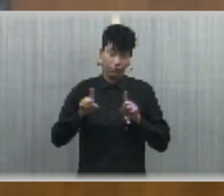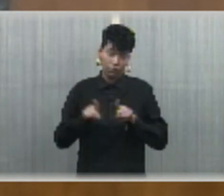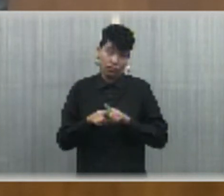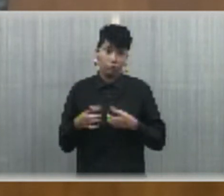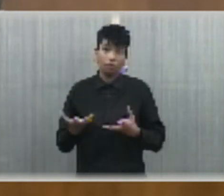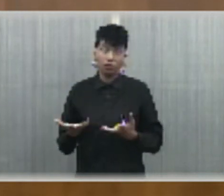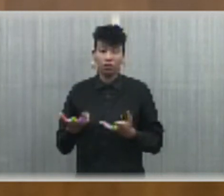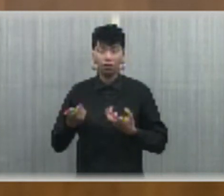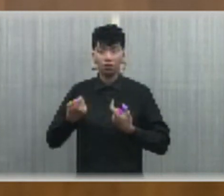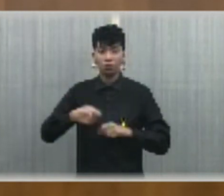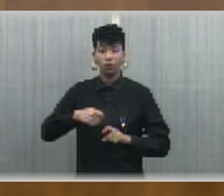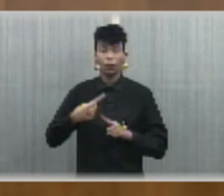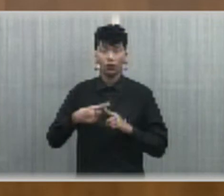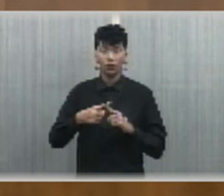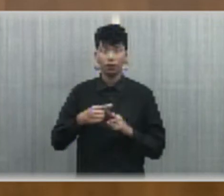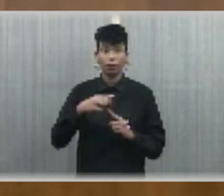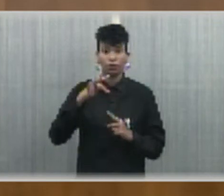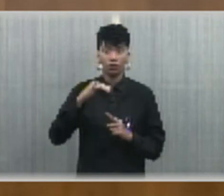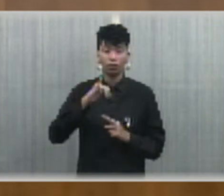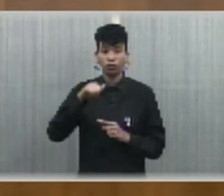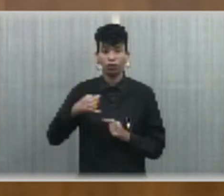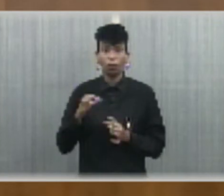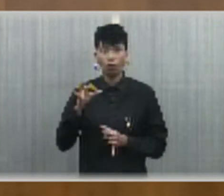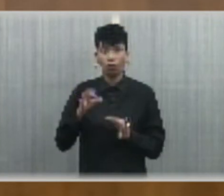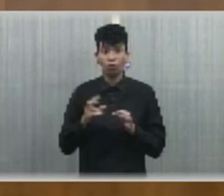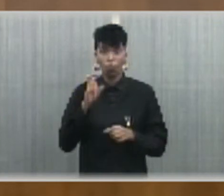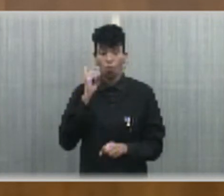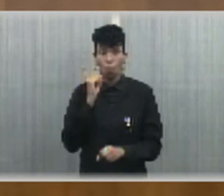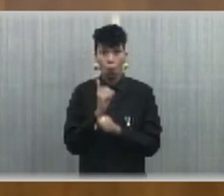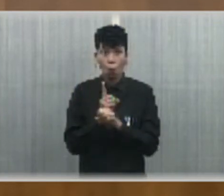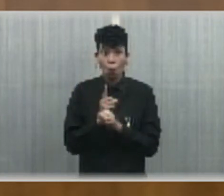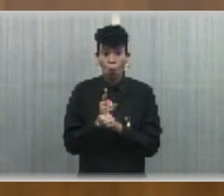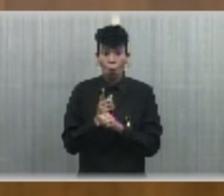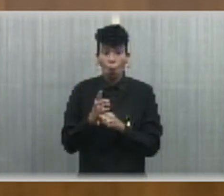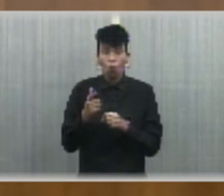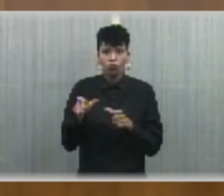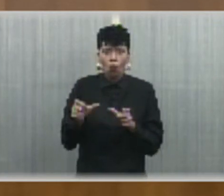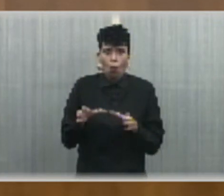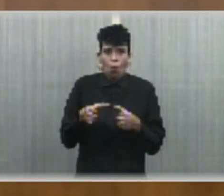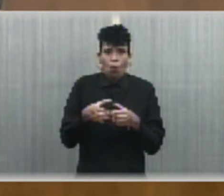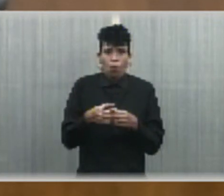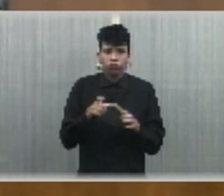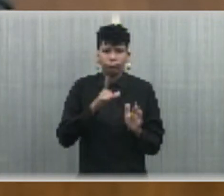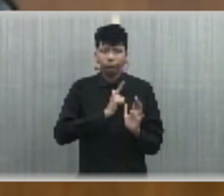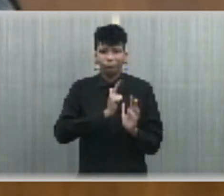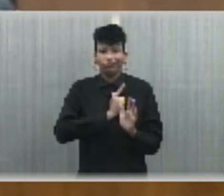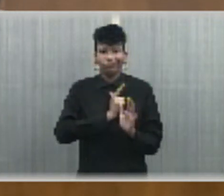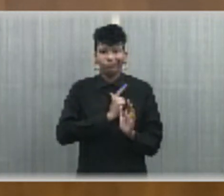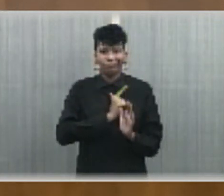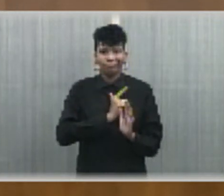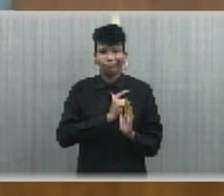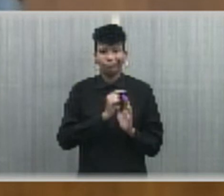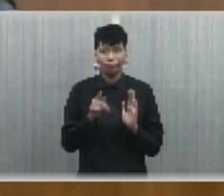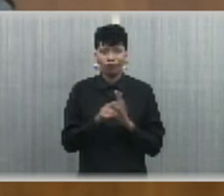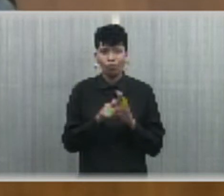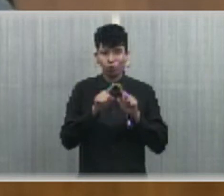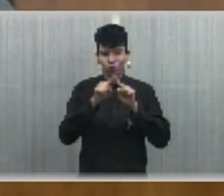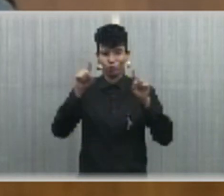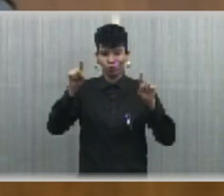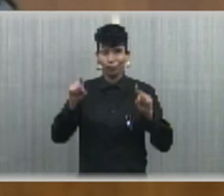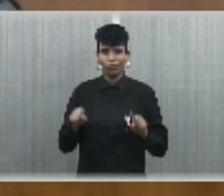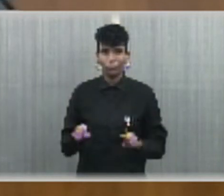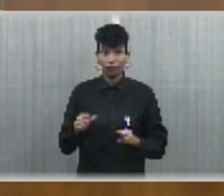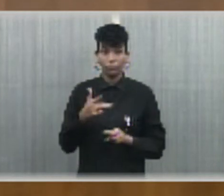mínima. Até porque o tribunal atestou, as turmas que achou, muitas delas, que consta lá do programa